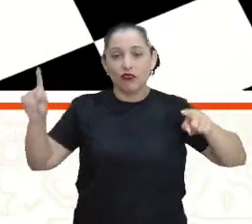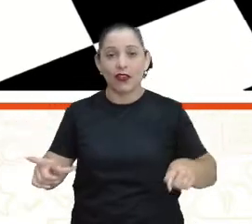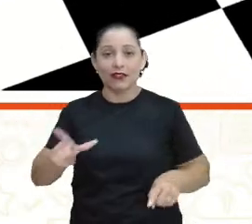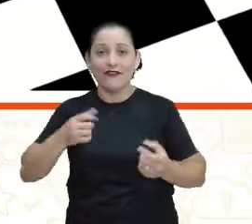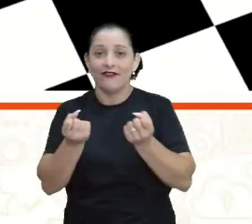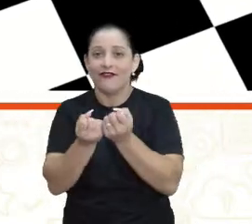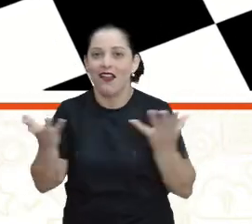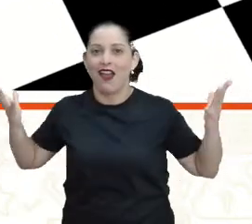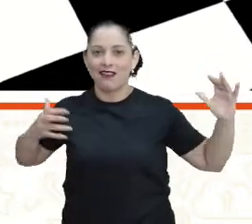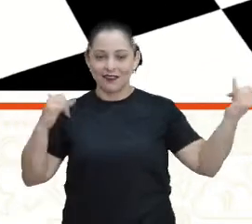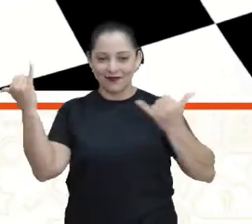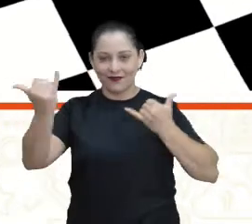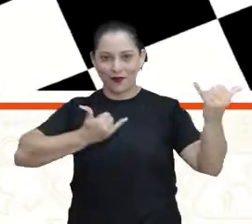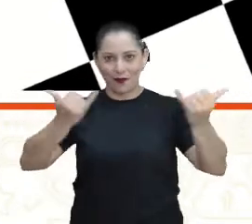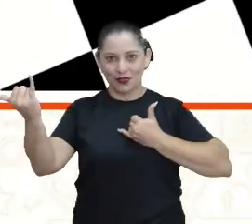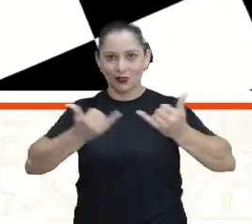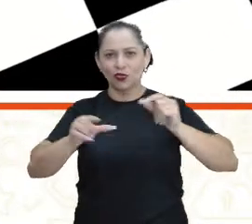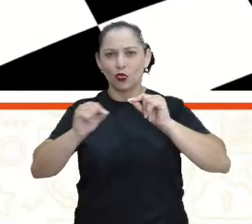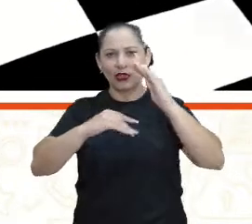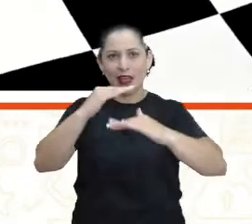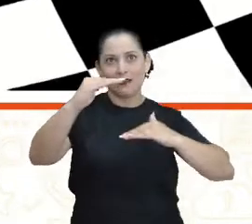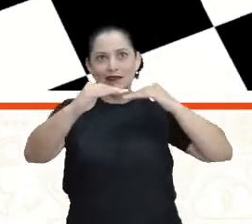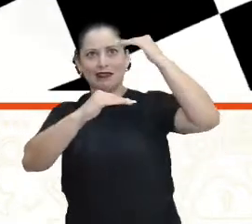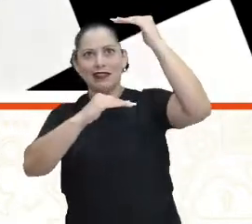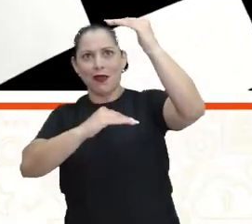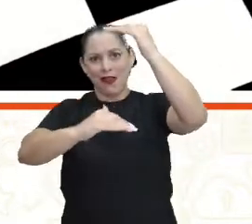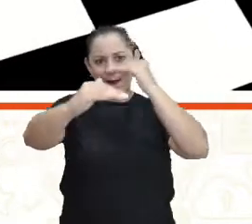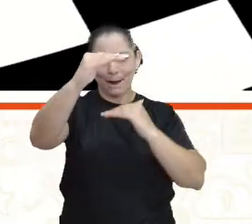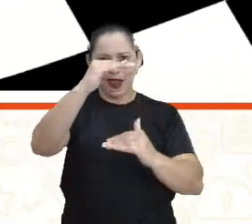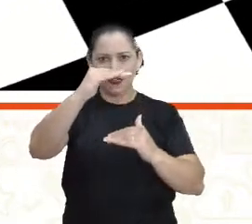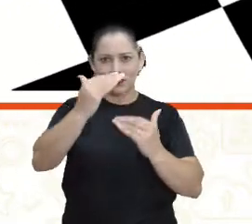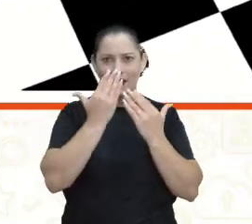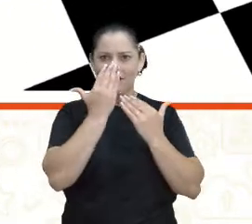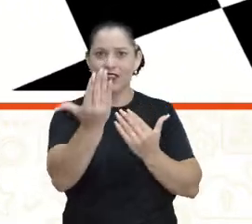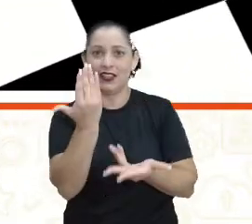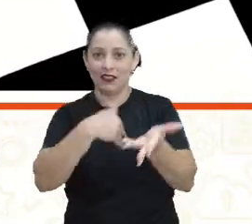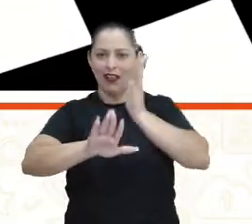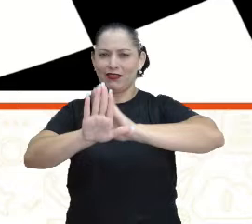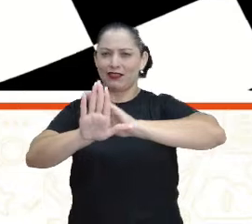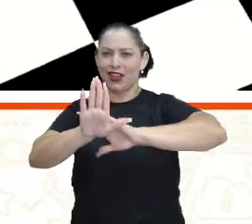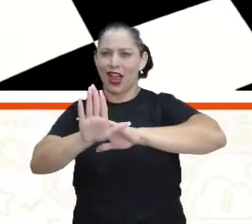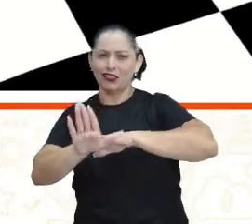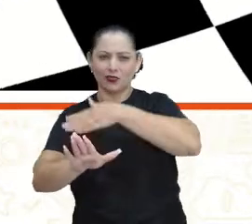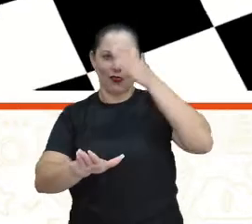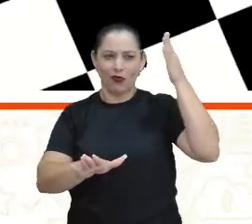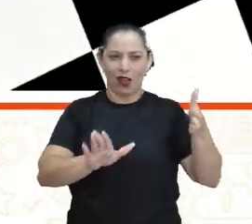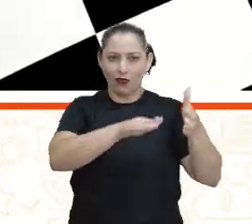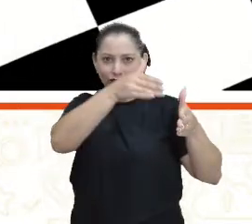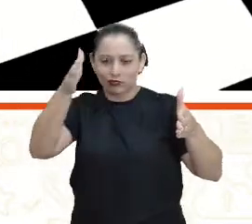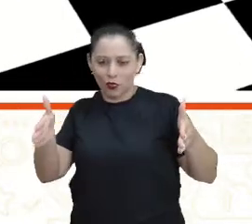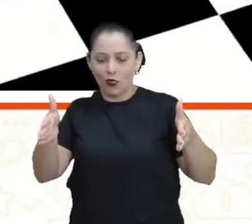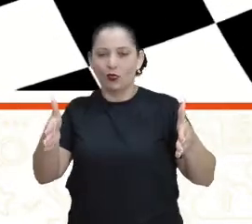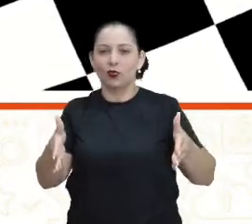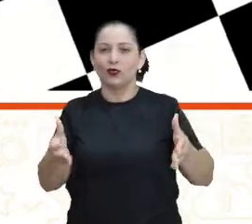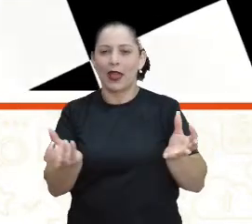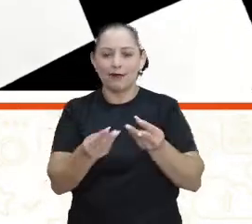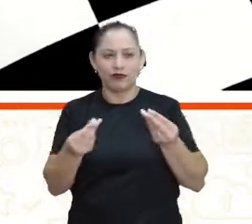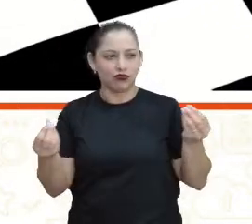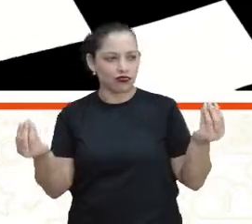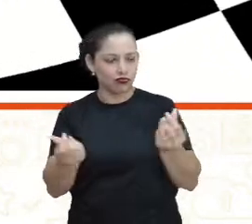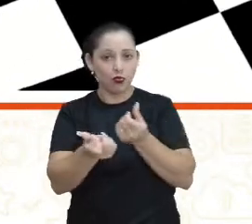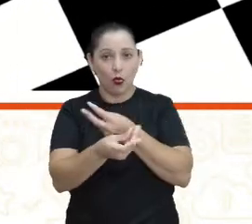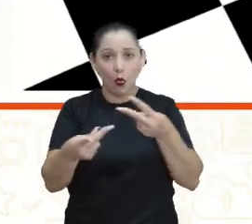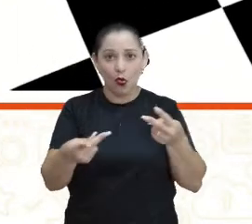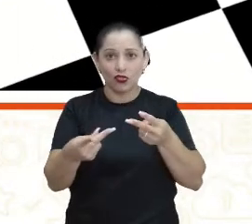informações atreladas. O que está em cima, o que está embaixo, o que está na frente, o que está atrás, o que está do lado. Então, assim, percebam que a